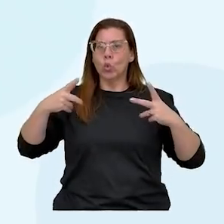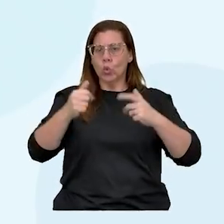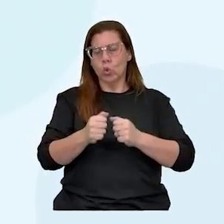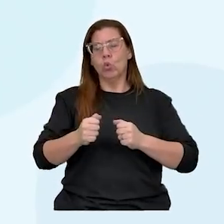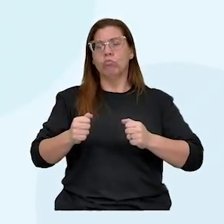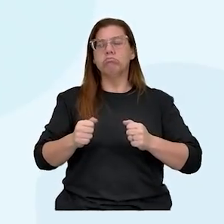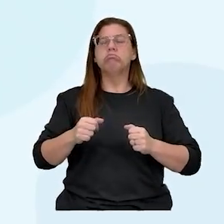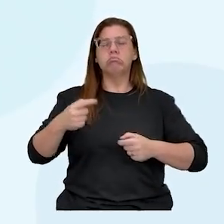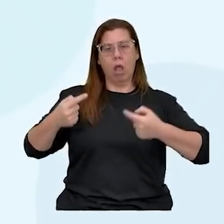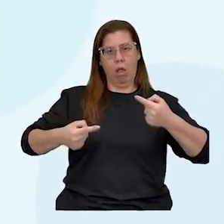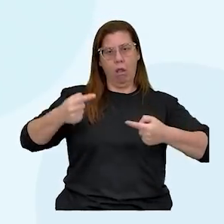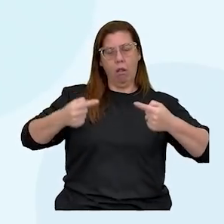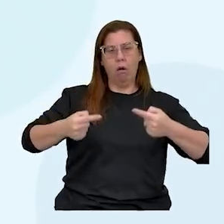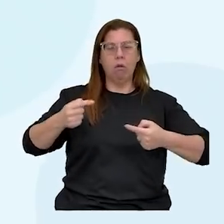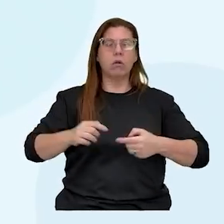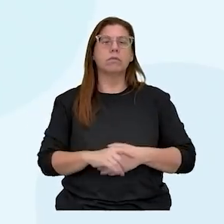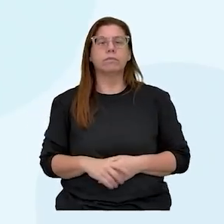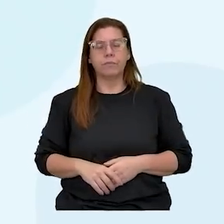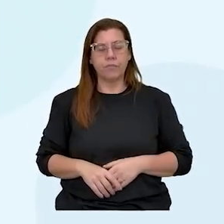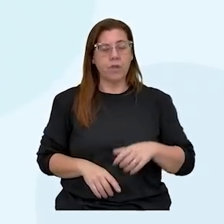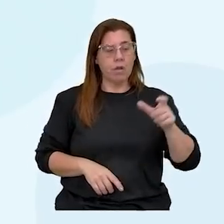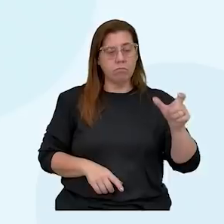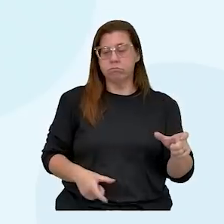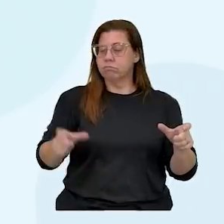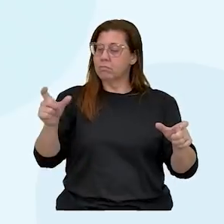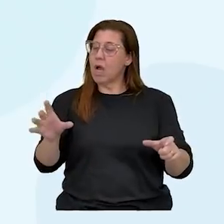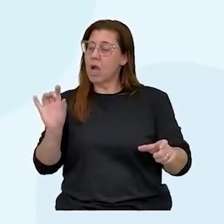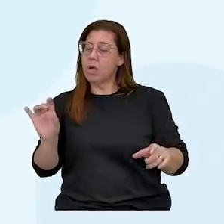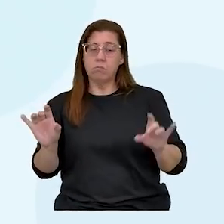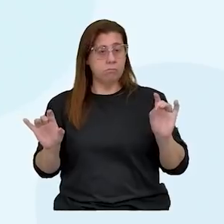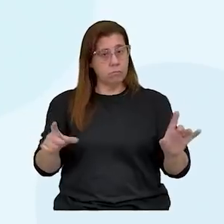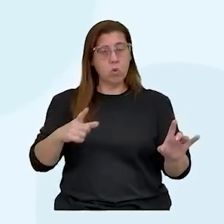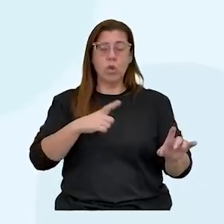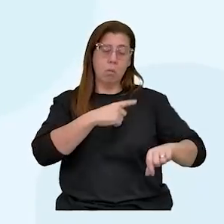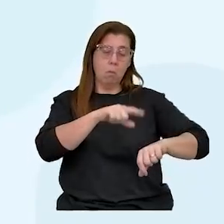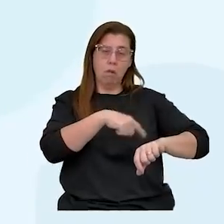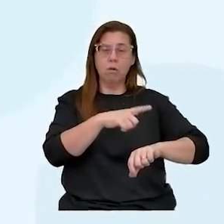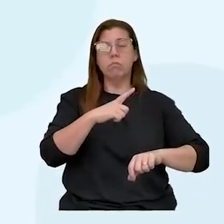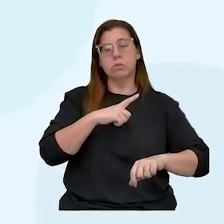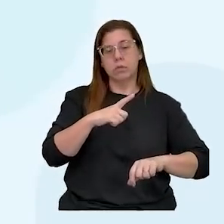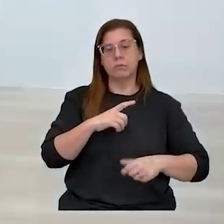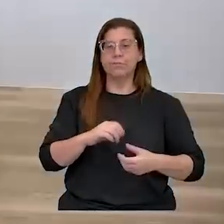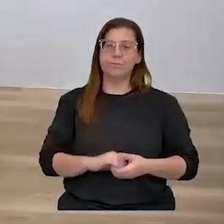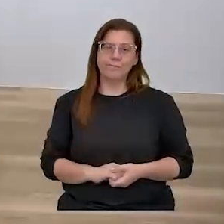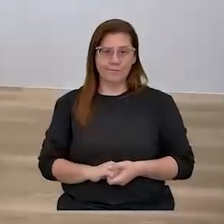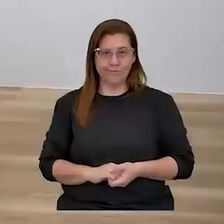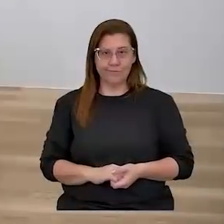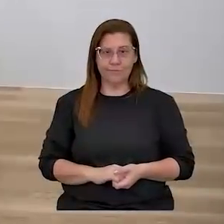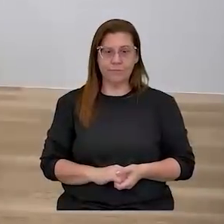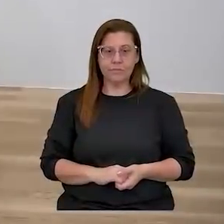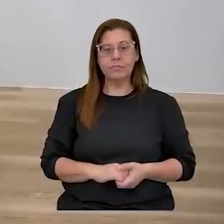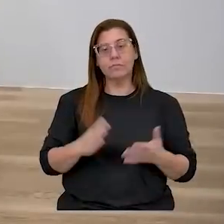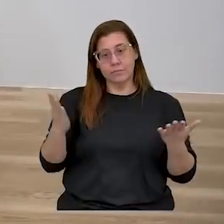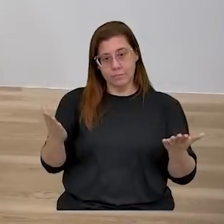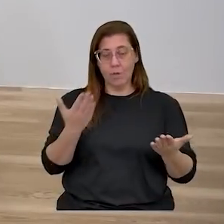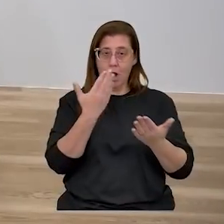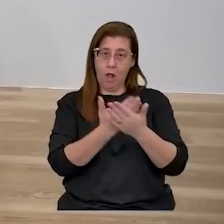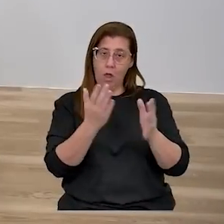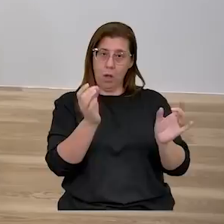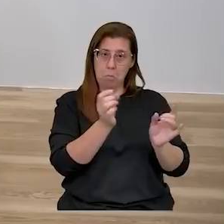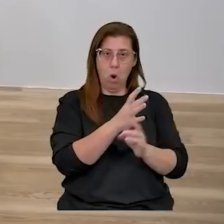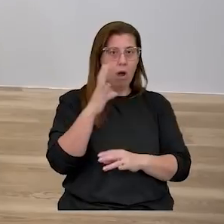também? Tá? Então, tudo, a gente tem que analisar tudo, é o que a gente sempre fala aqui para vocês, né? Então... E aquele que for o